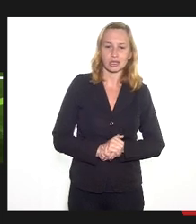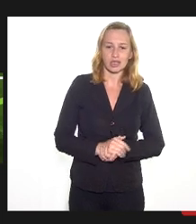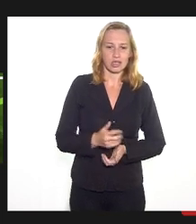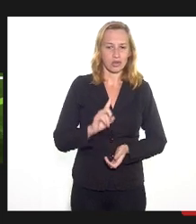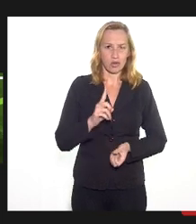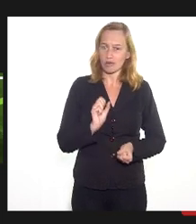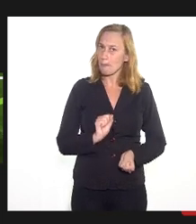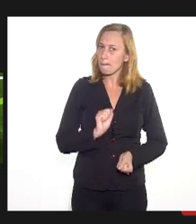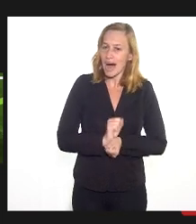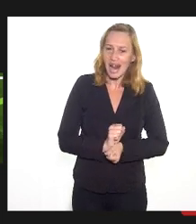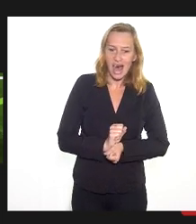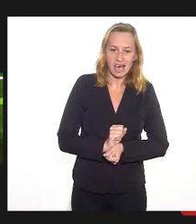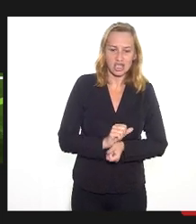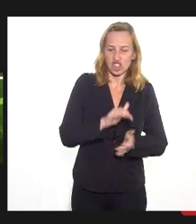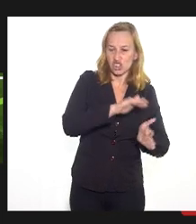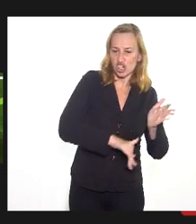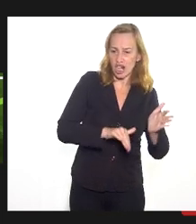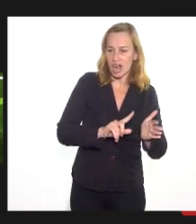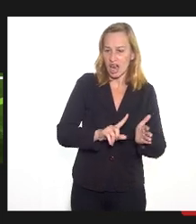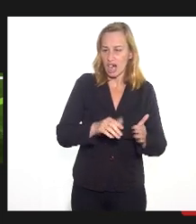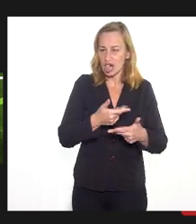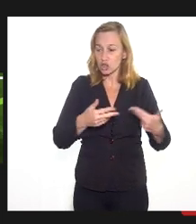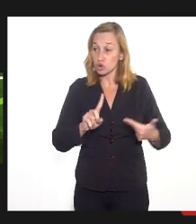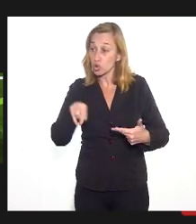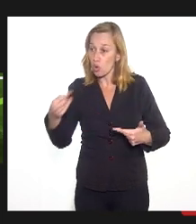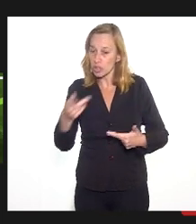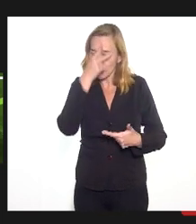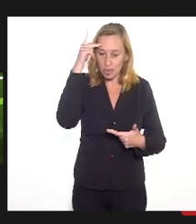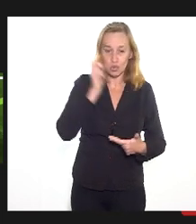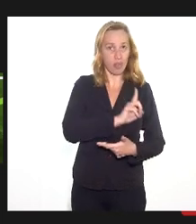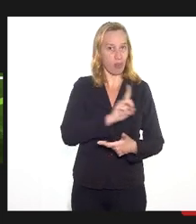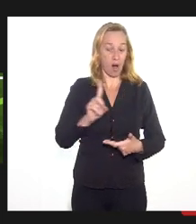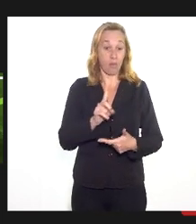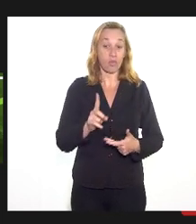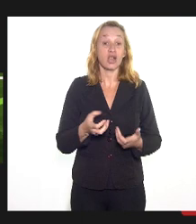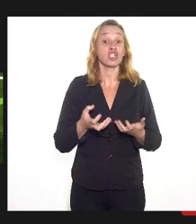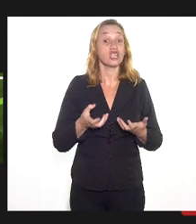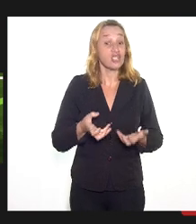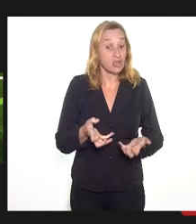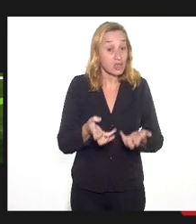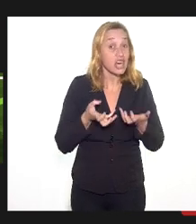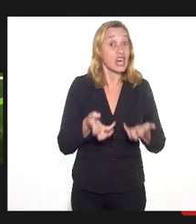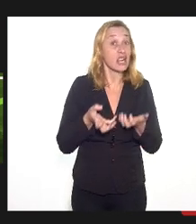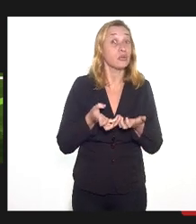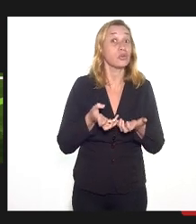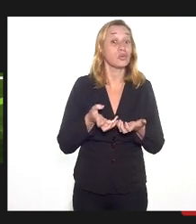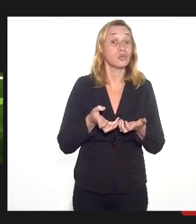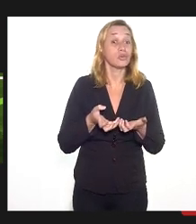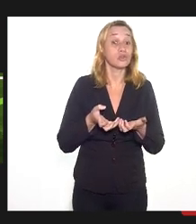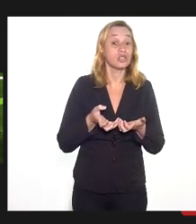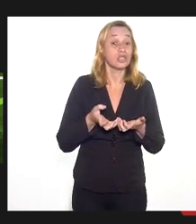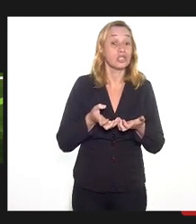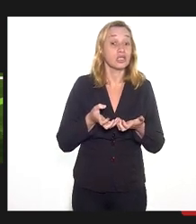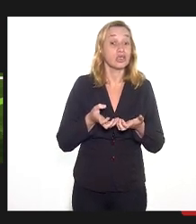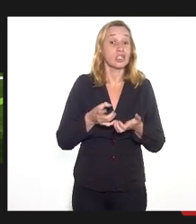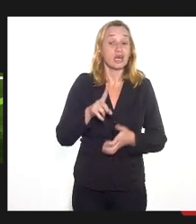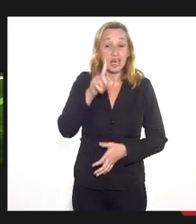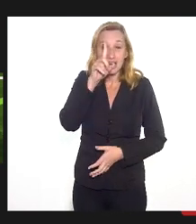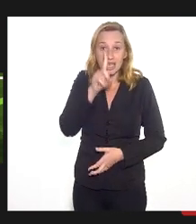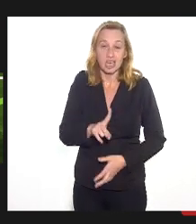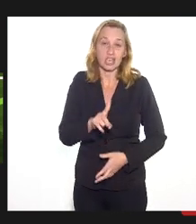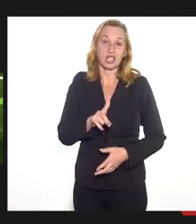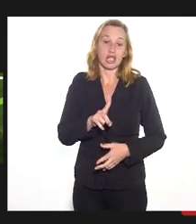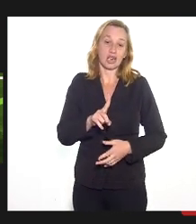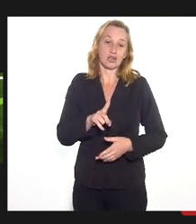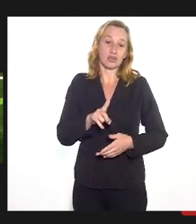aqui querendo tirar nada de ninguém, não. Pelo contrário, a gente está querendo preservar o